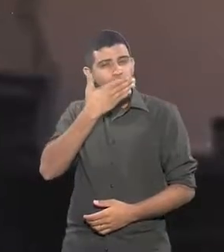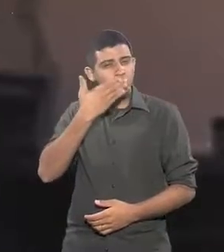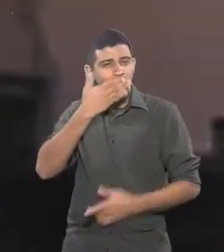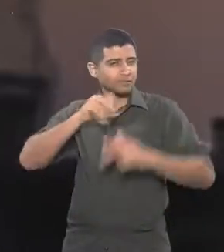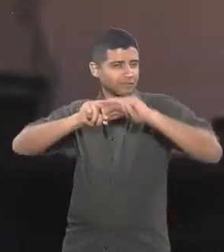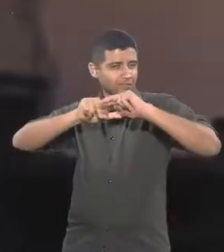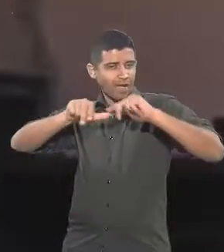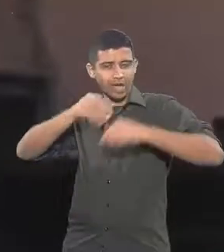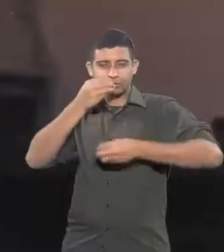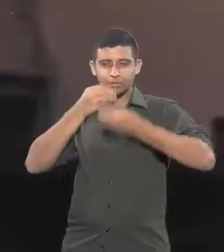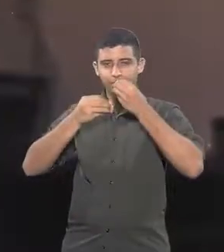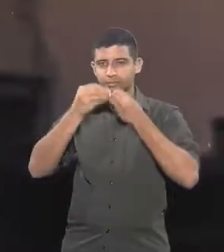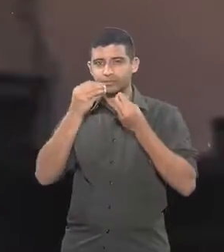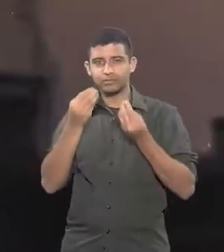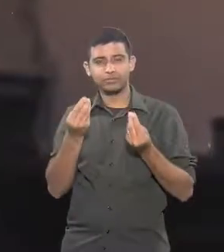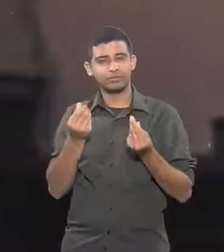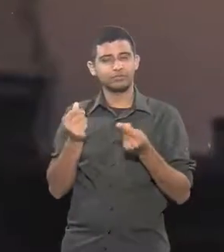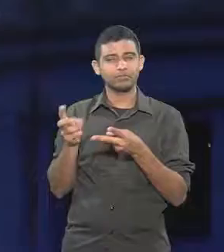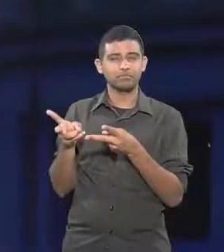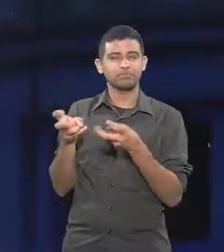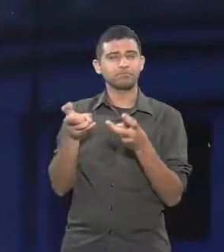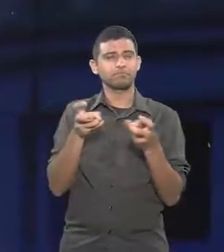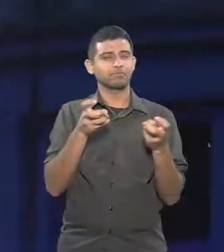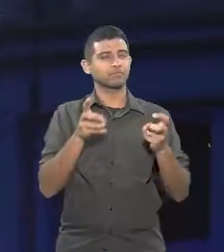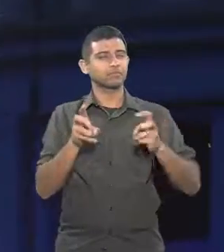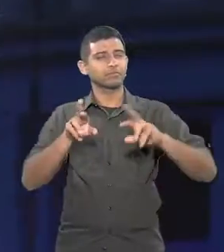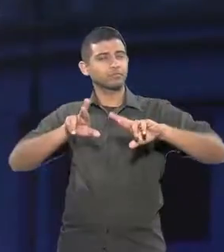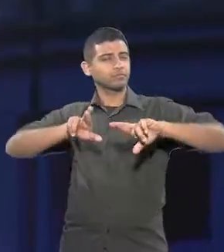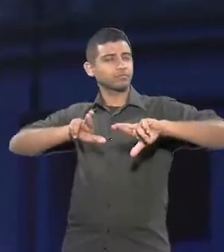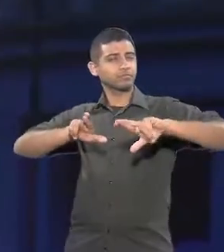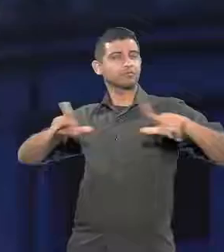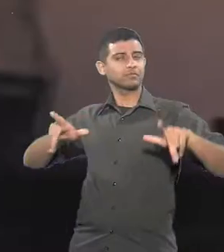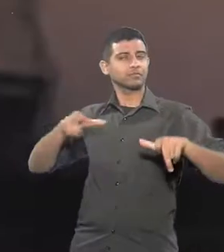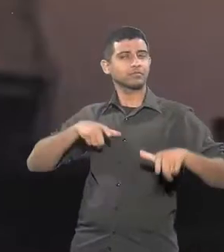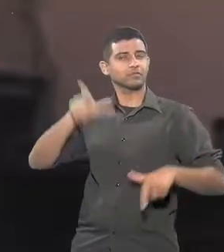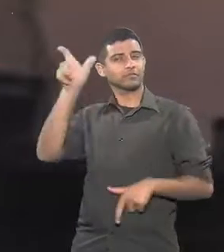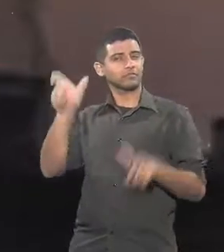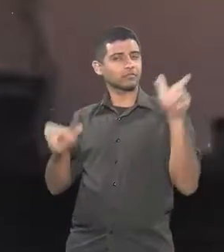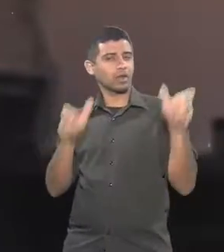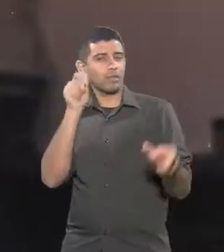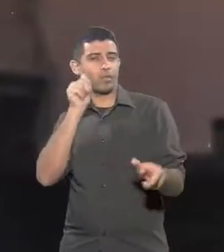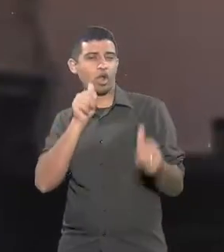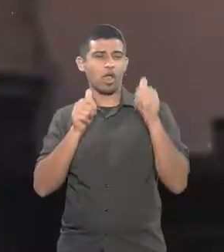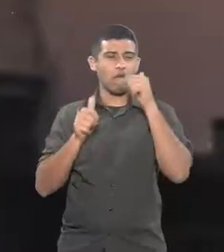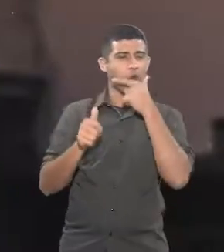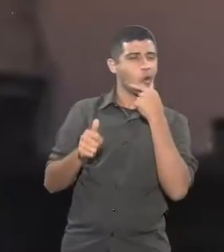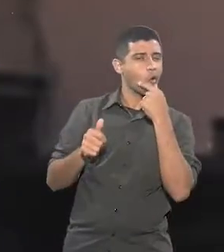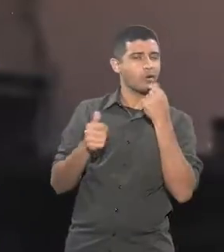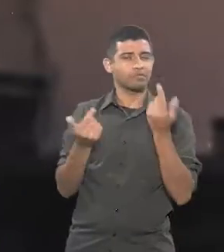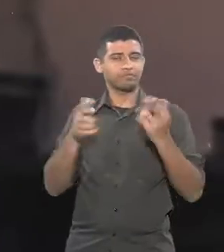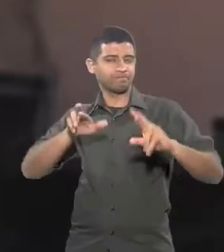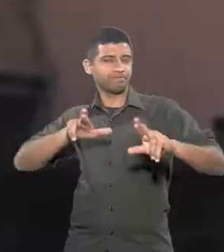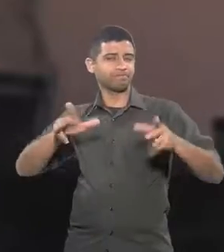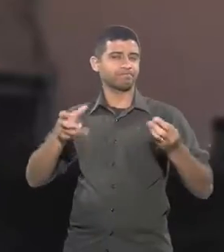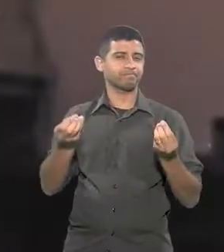você observa aí que as diferenças que você tem na escolha dos alimentos,